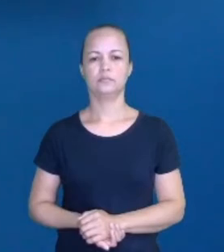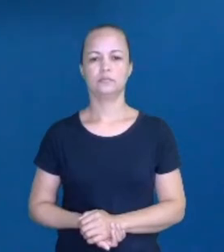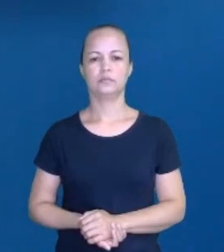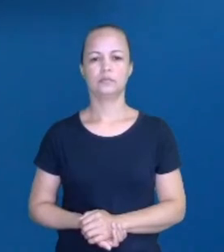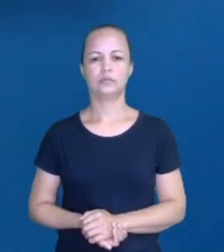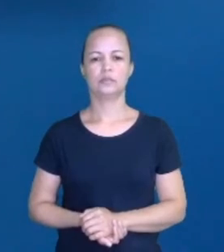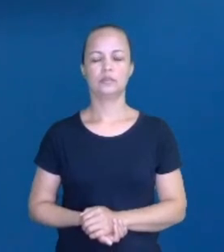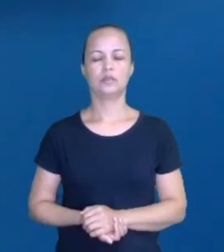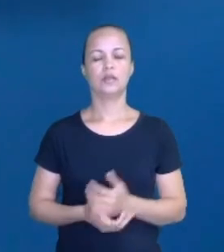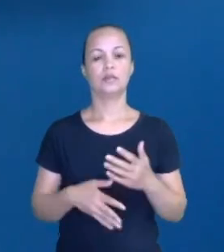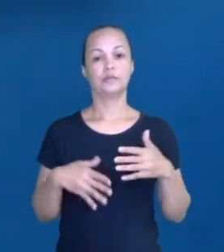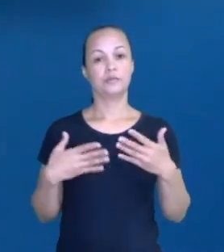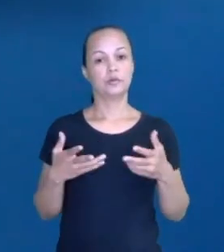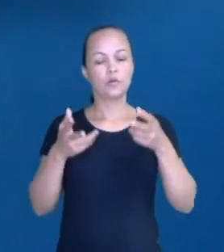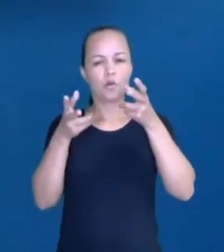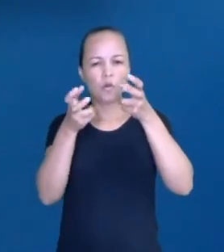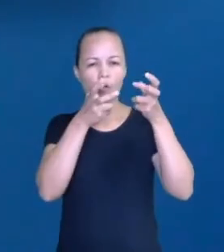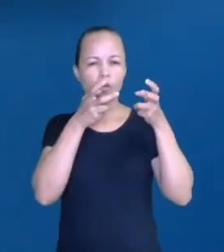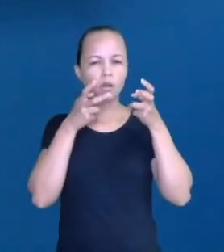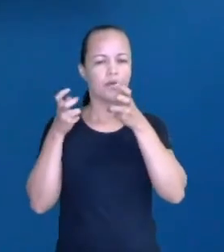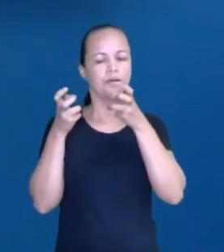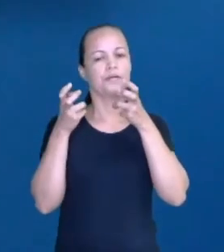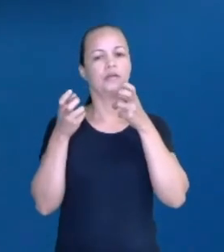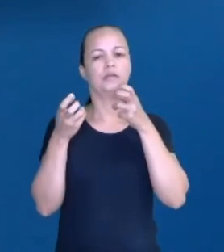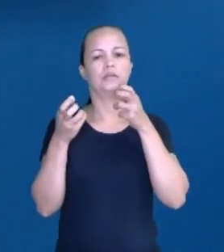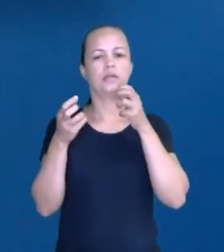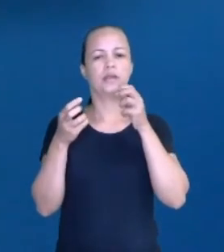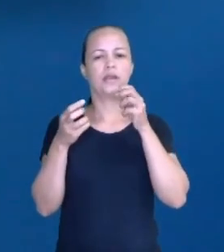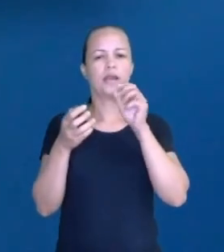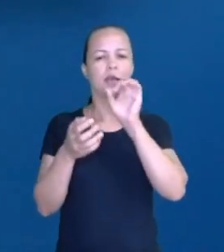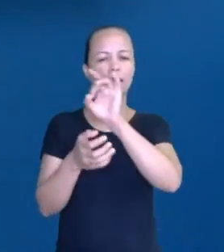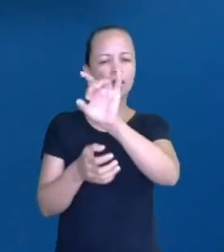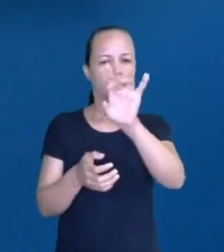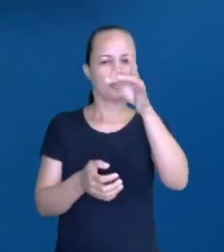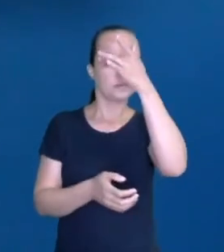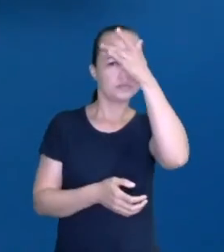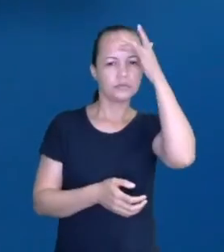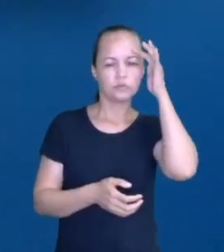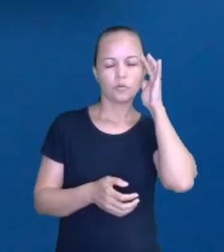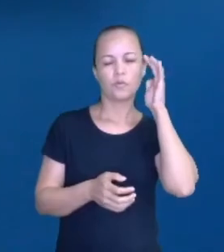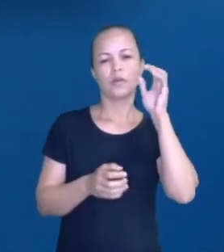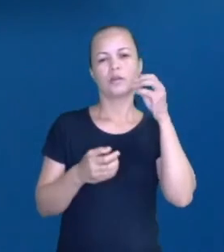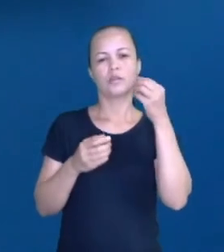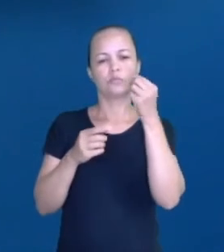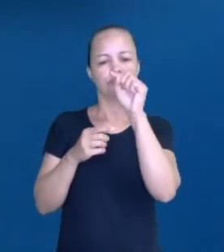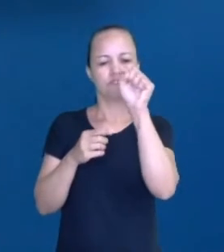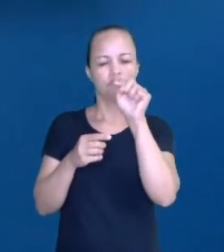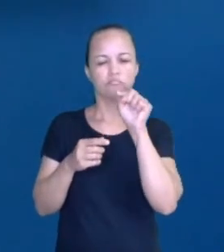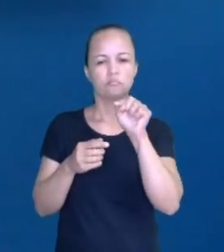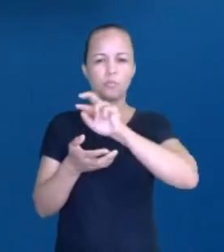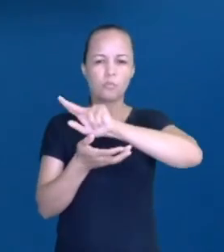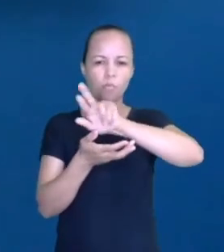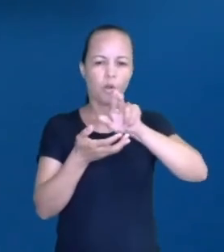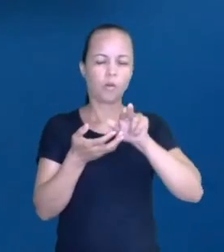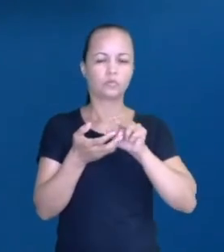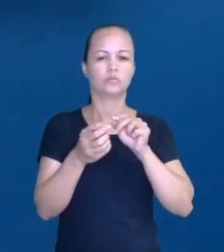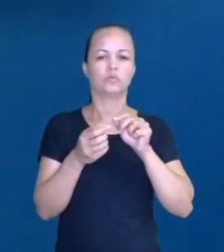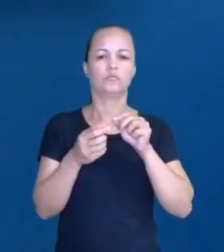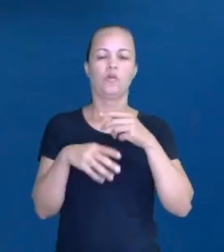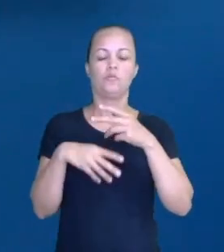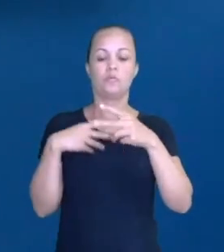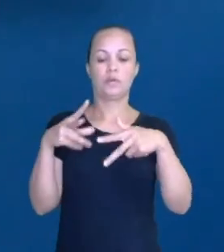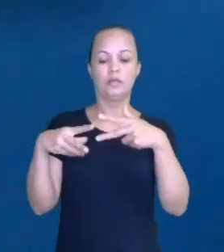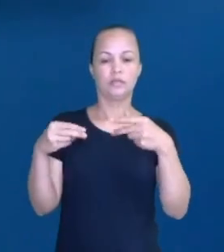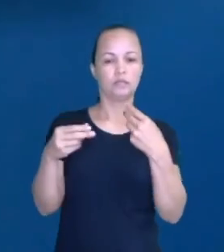Então, como observamos, cada pessoa que pontuou o texto, pontuou conforme ali o presente ficasse para